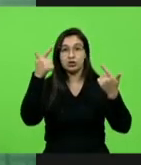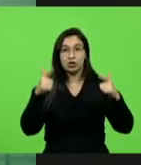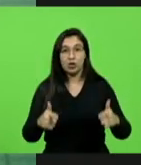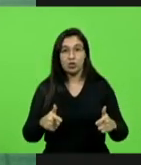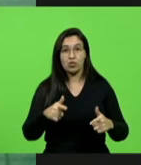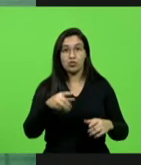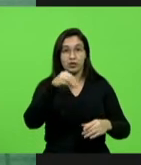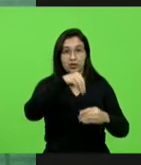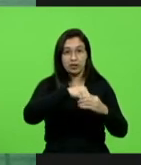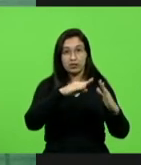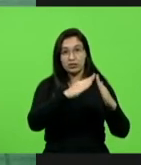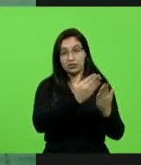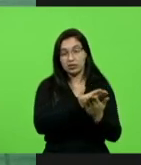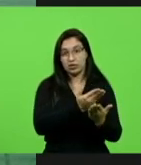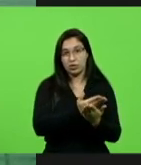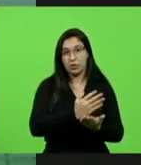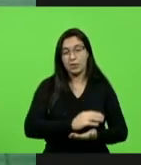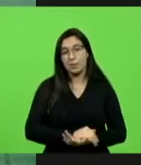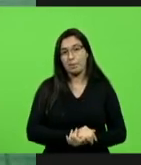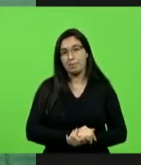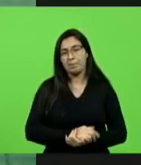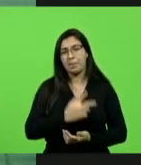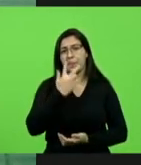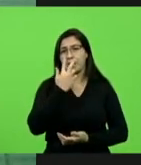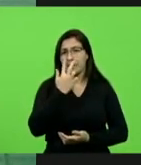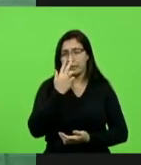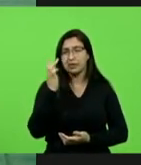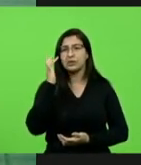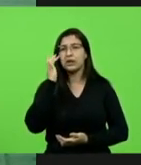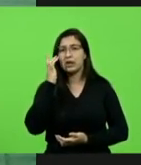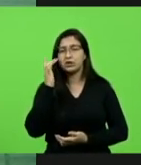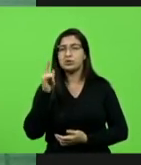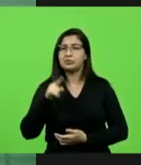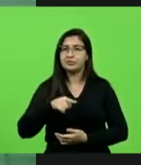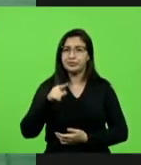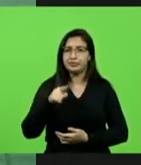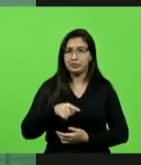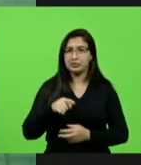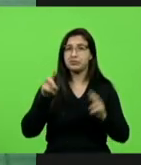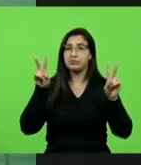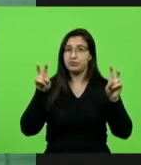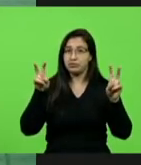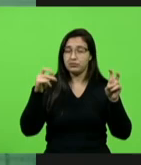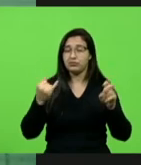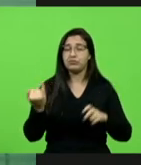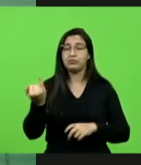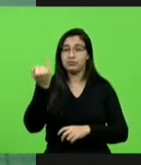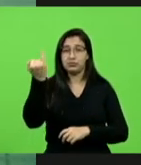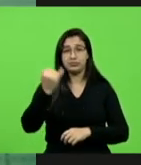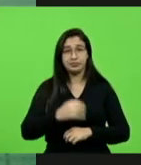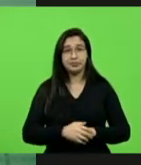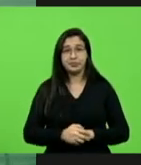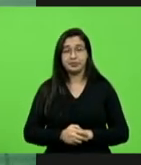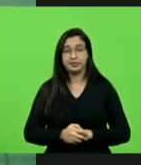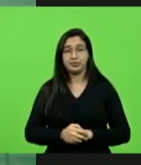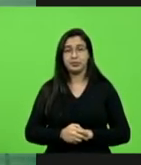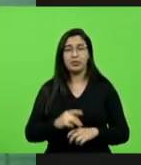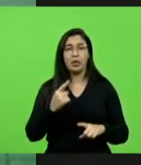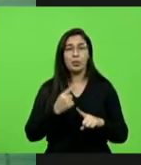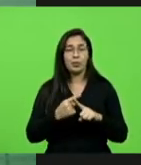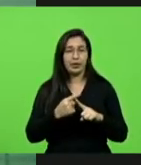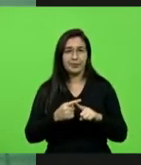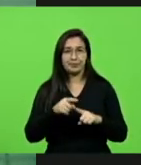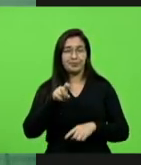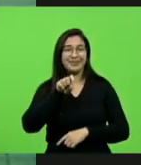escola. Me parece que essa é uma questão importante, porque se a gente olhar